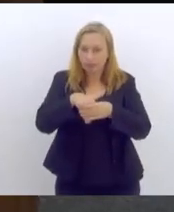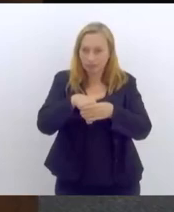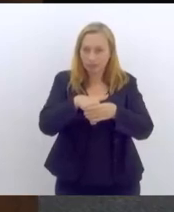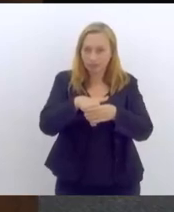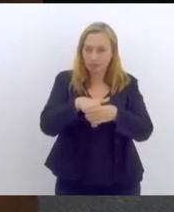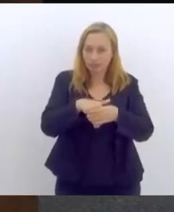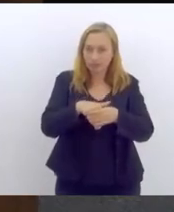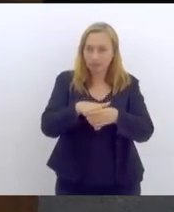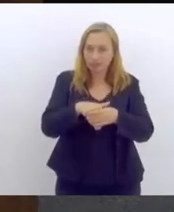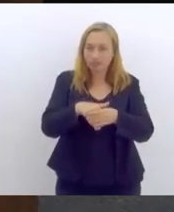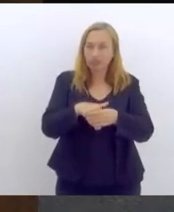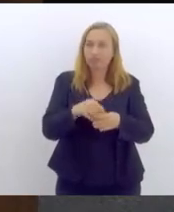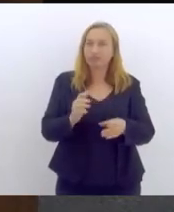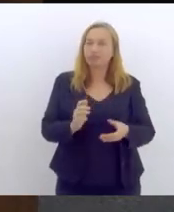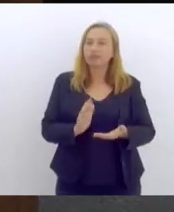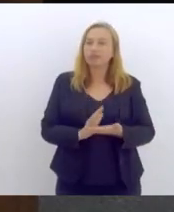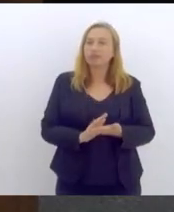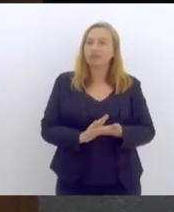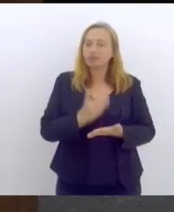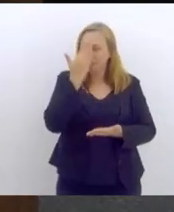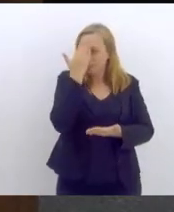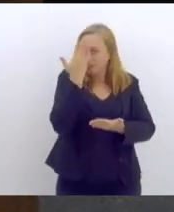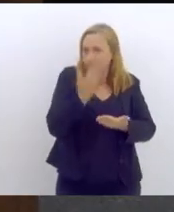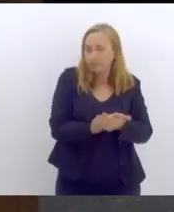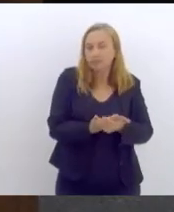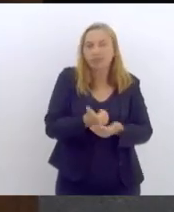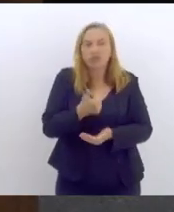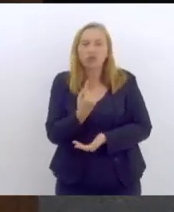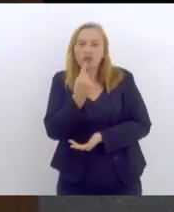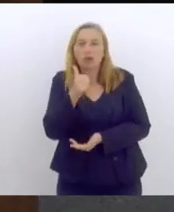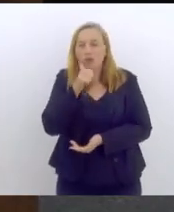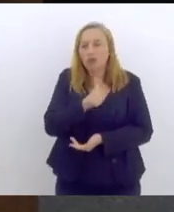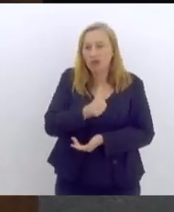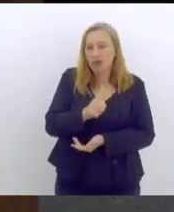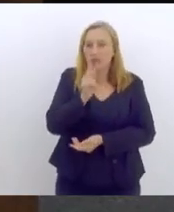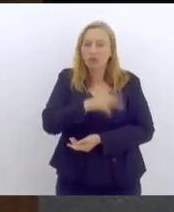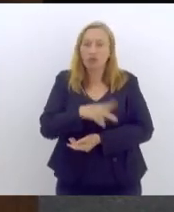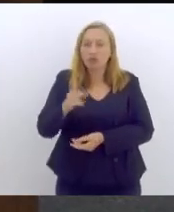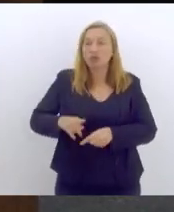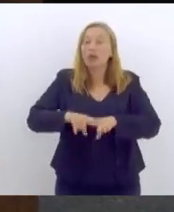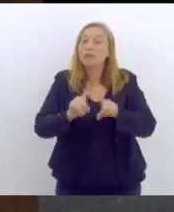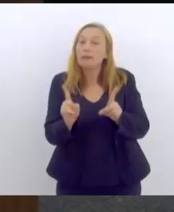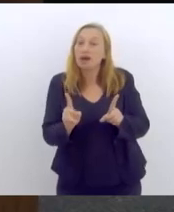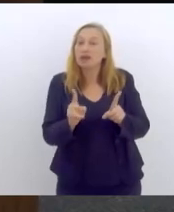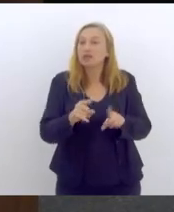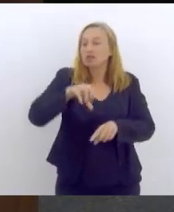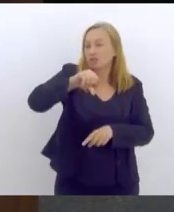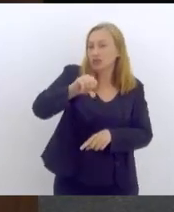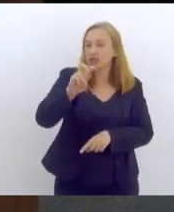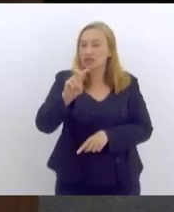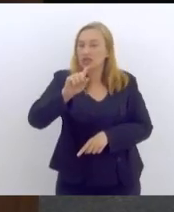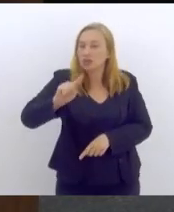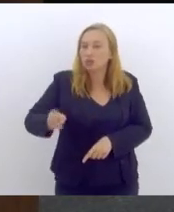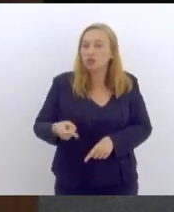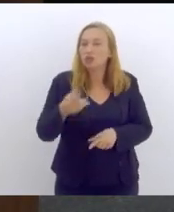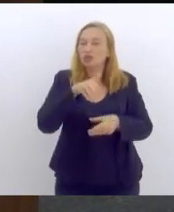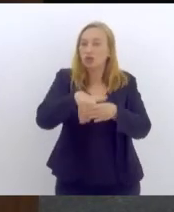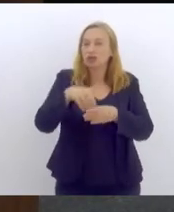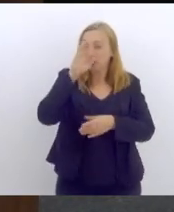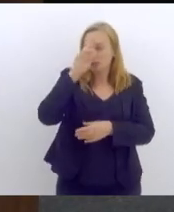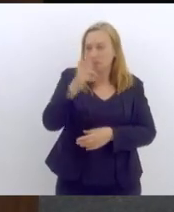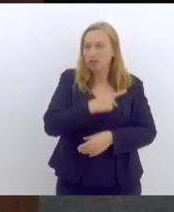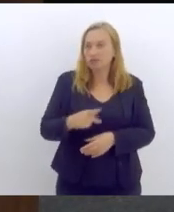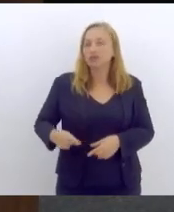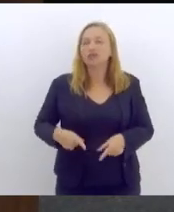votos depositados numa mulher, numa professora, mas esses 95 mil votos, presidente, também